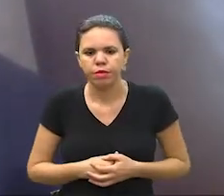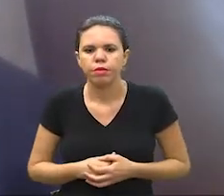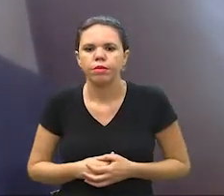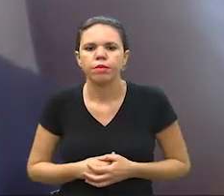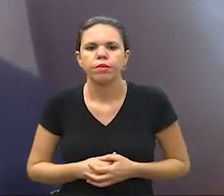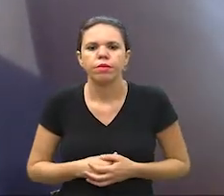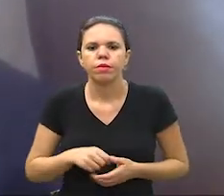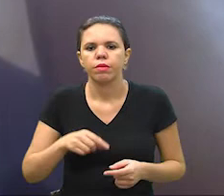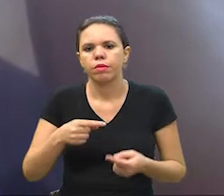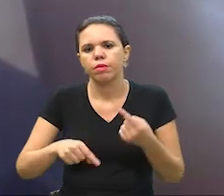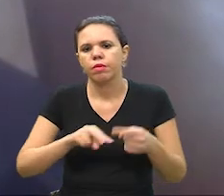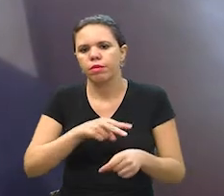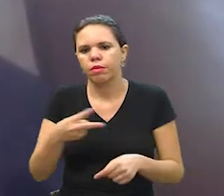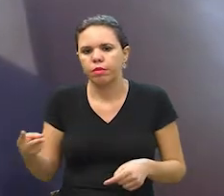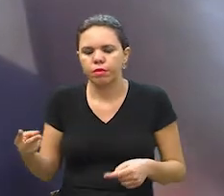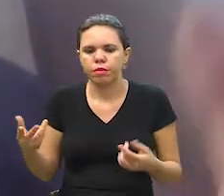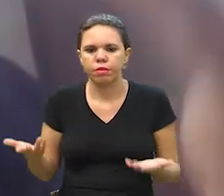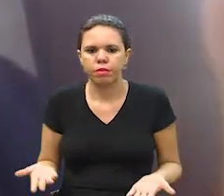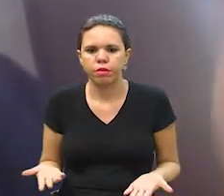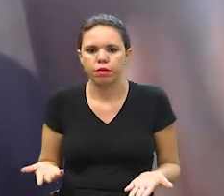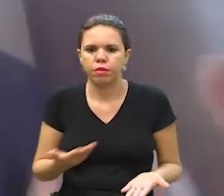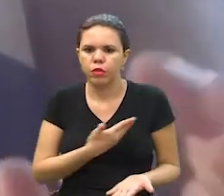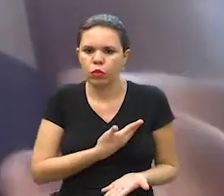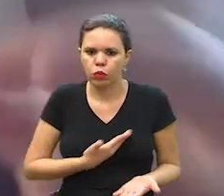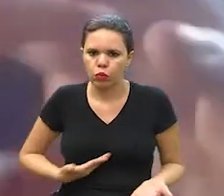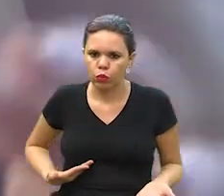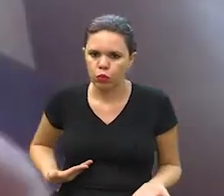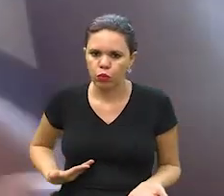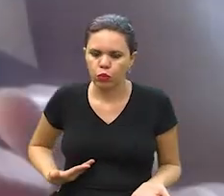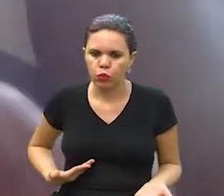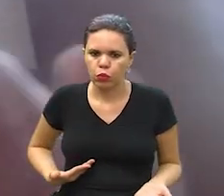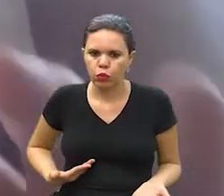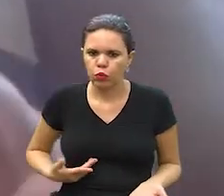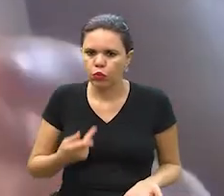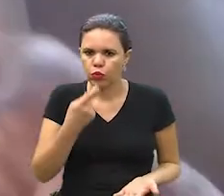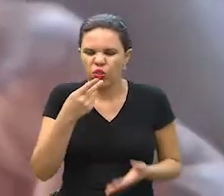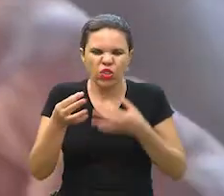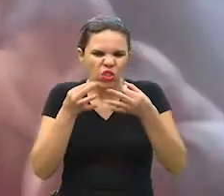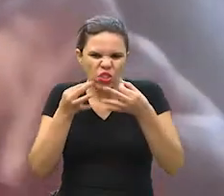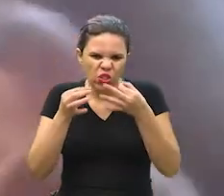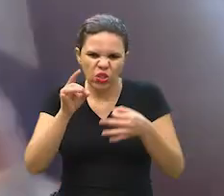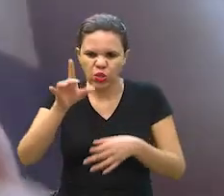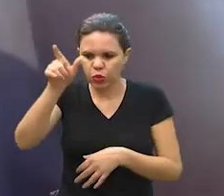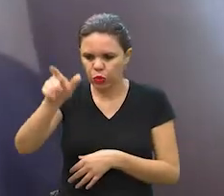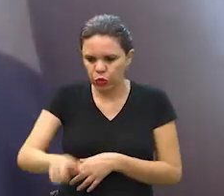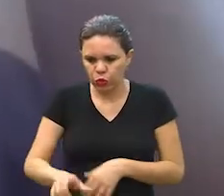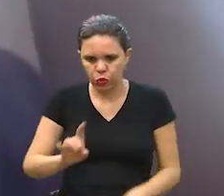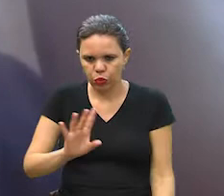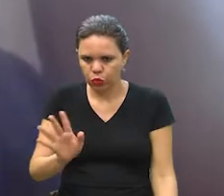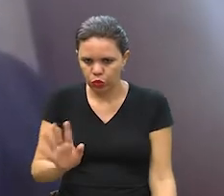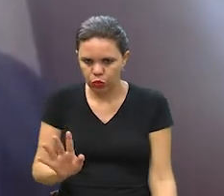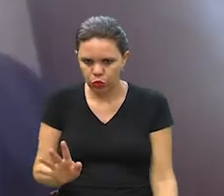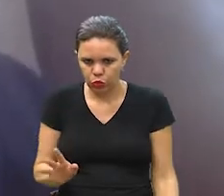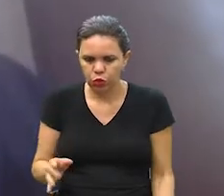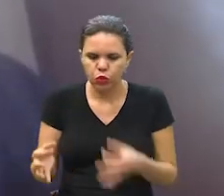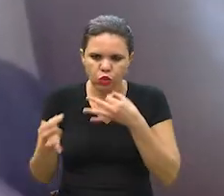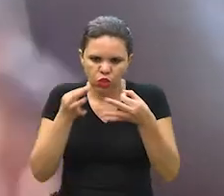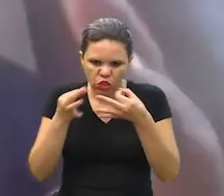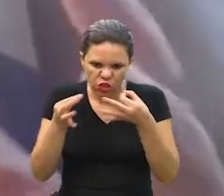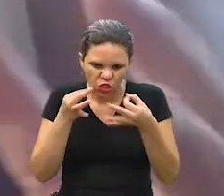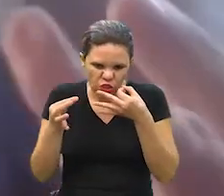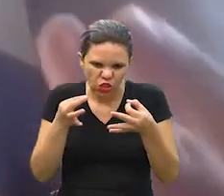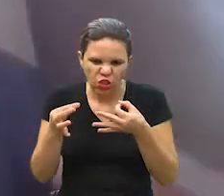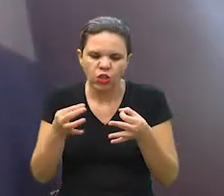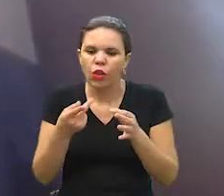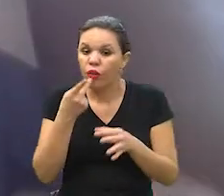uma contradição entre um governo que... Eu não estou criticando a pessoa só, isso eu tenho minhas críticas, mas